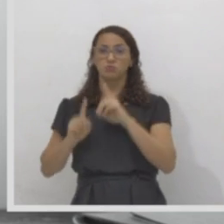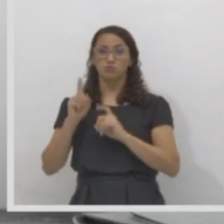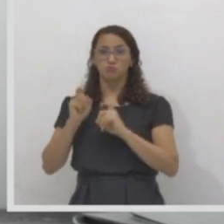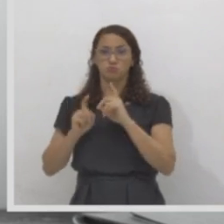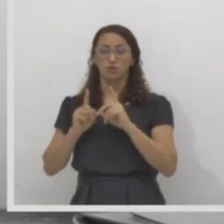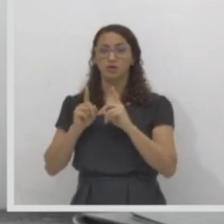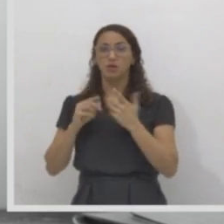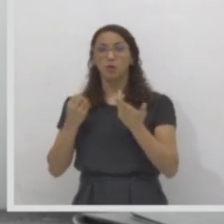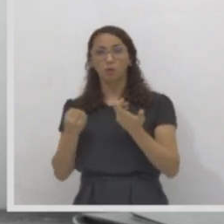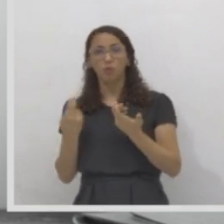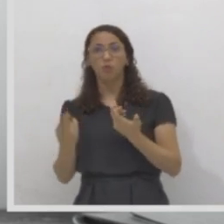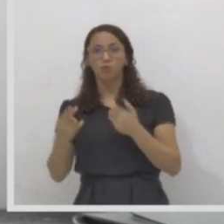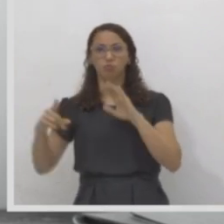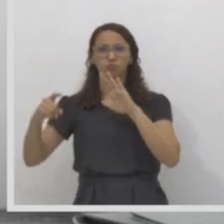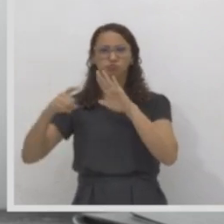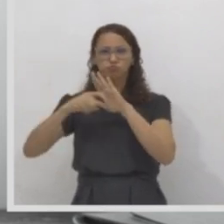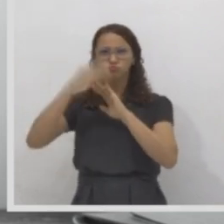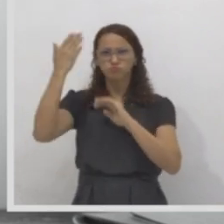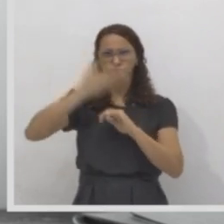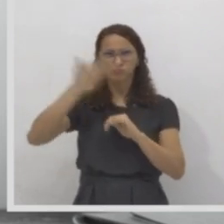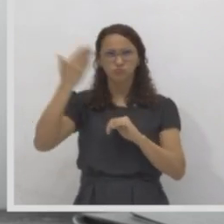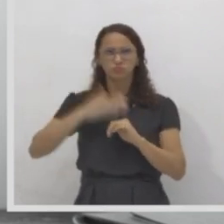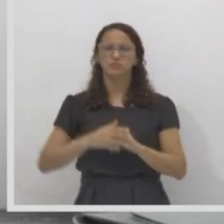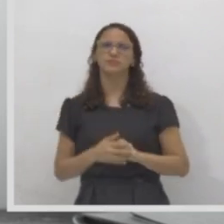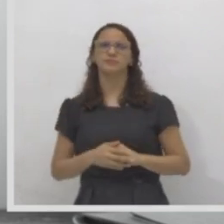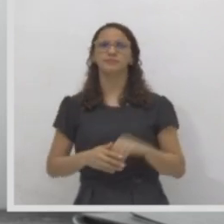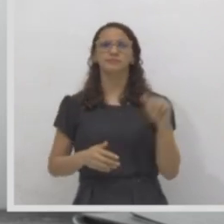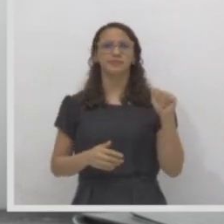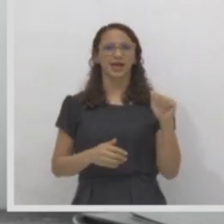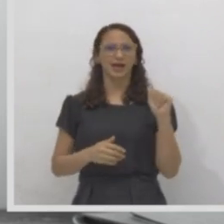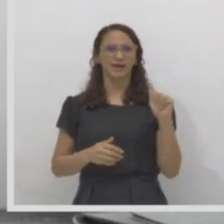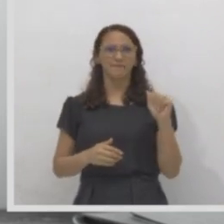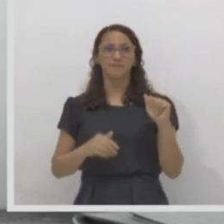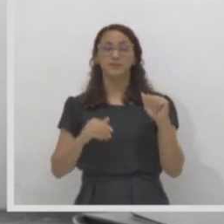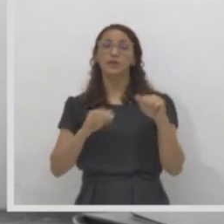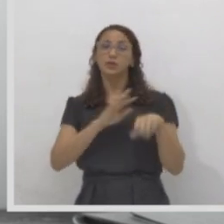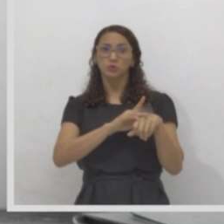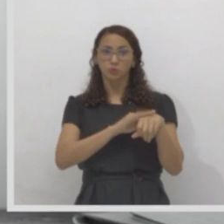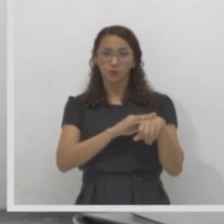por uma bactéria que entra no corpo através das feridas na pele.